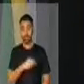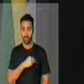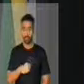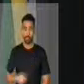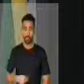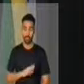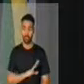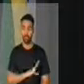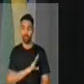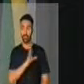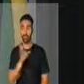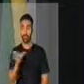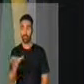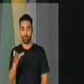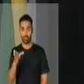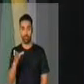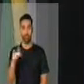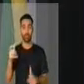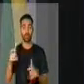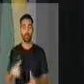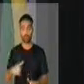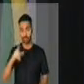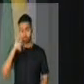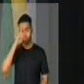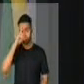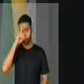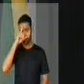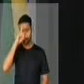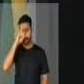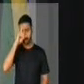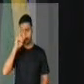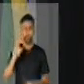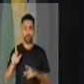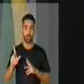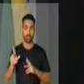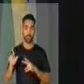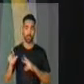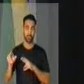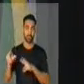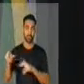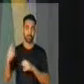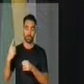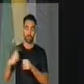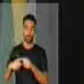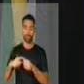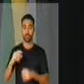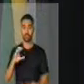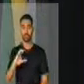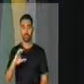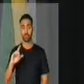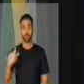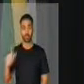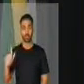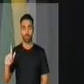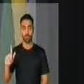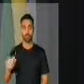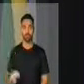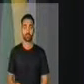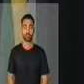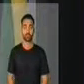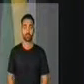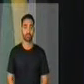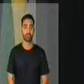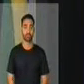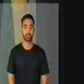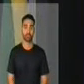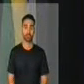inclusive a uma unidade de oncologia lá, o hospital da FAP, na cidade de Campina Grande, e sempre que